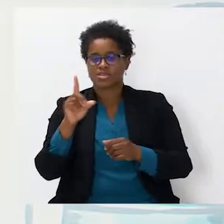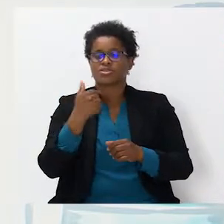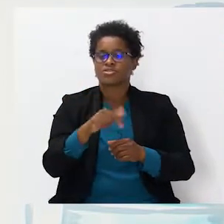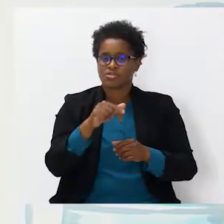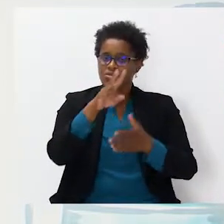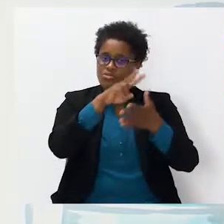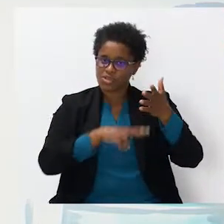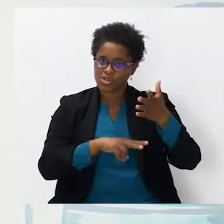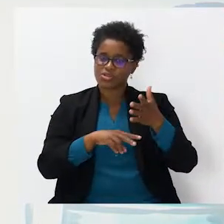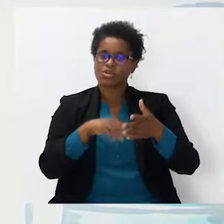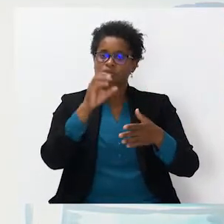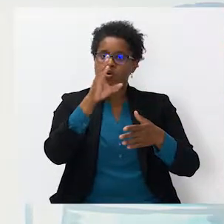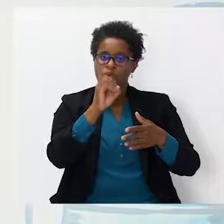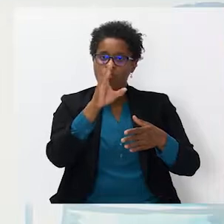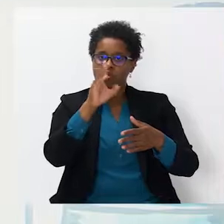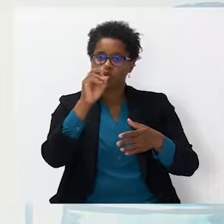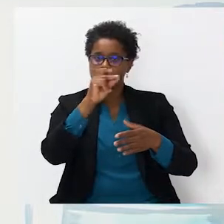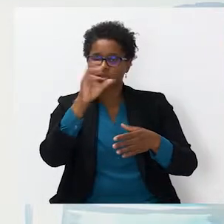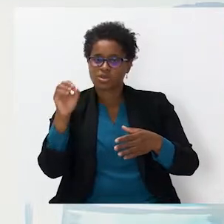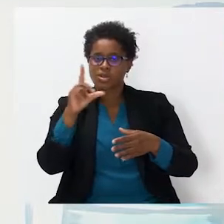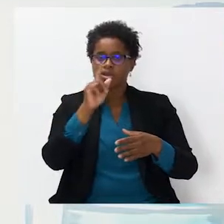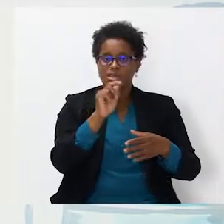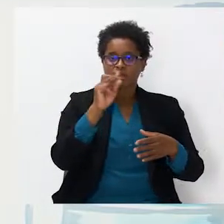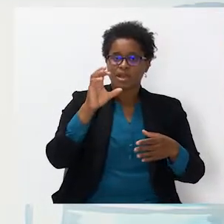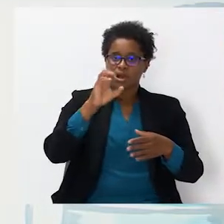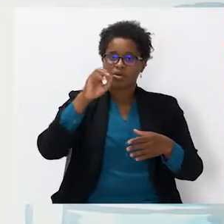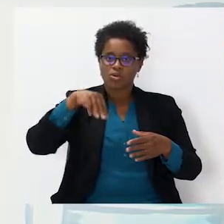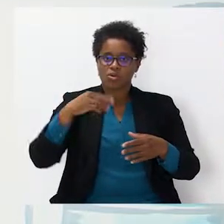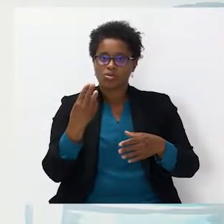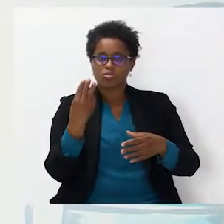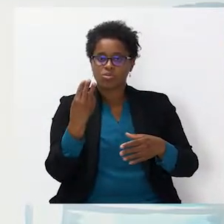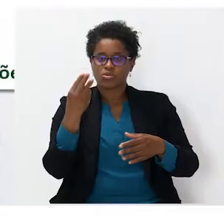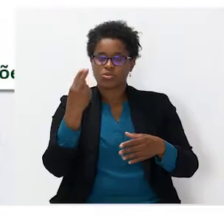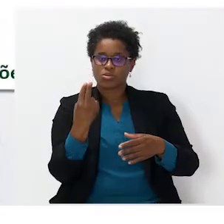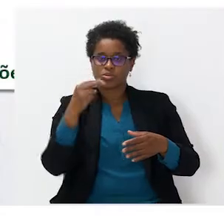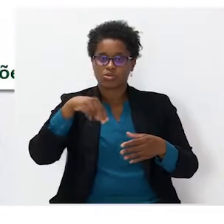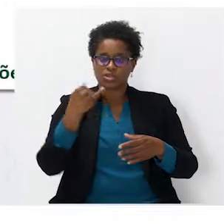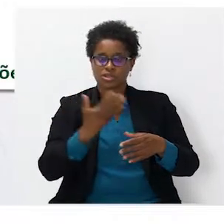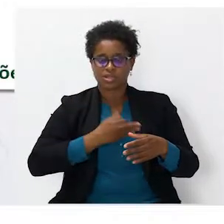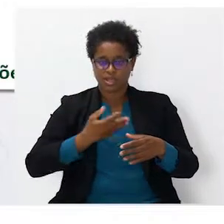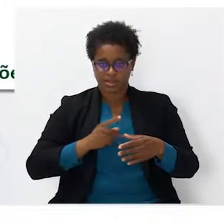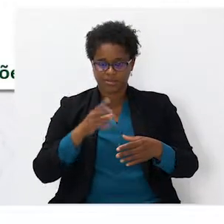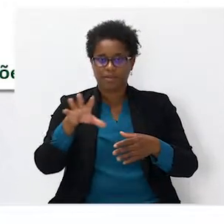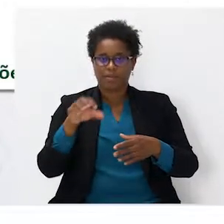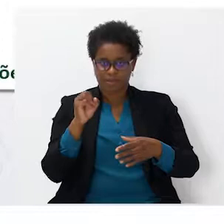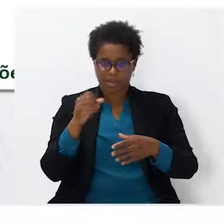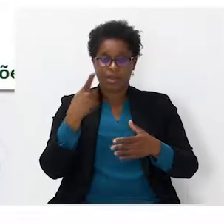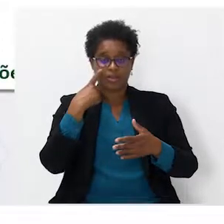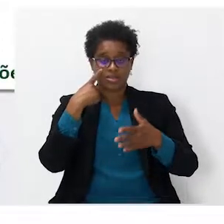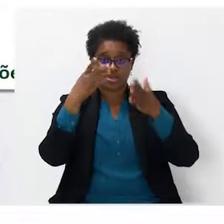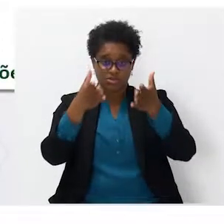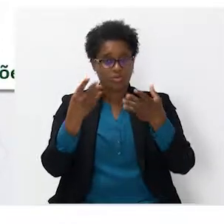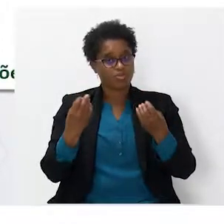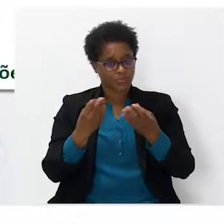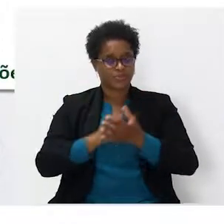temos o texto O João e a Comunidade. Vamos lá pegar? Bem, prestem